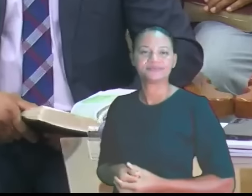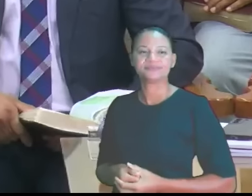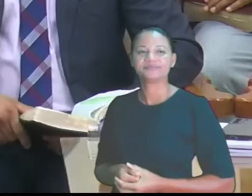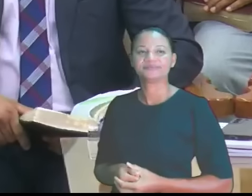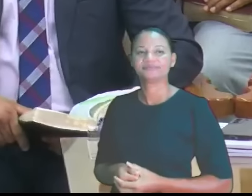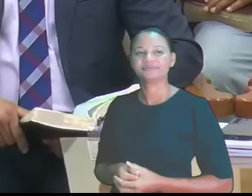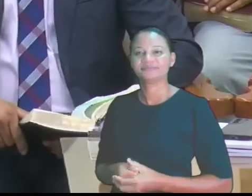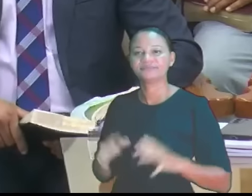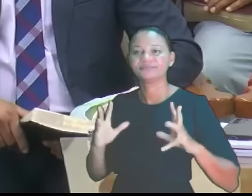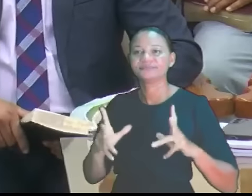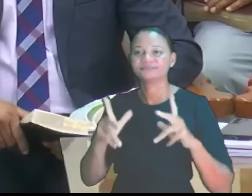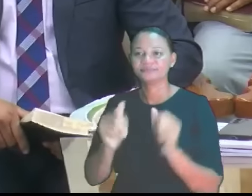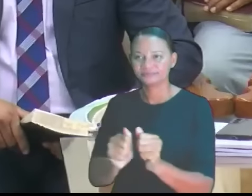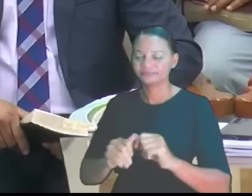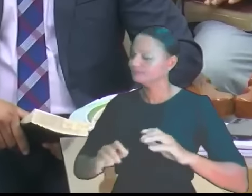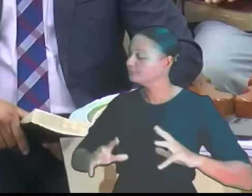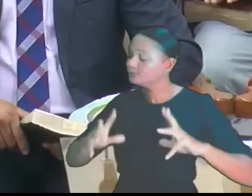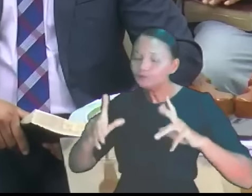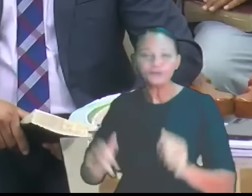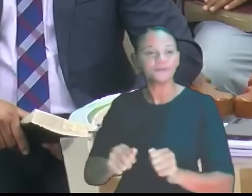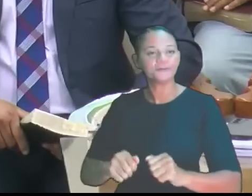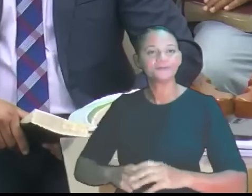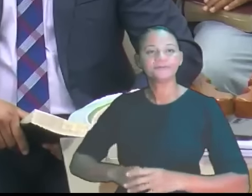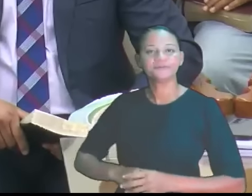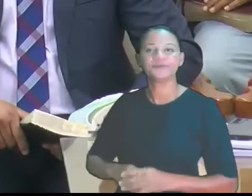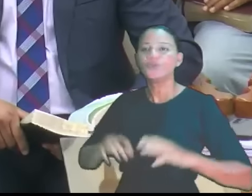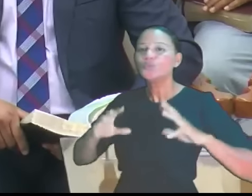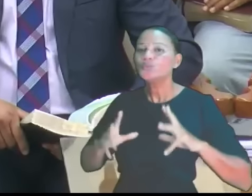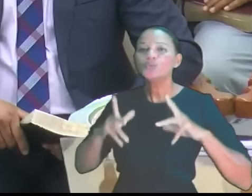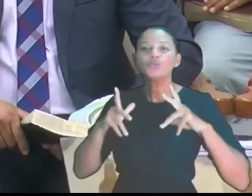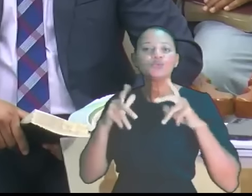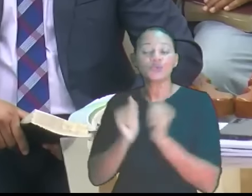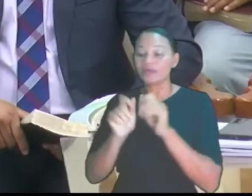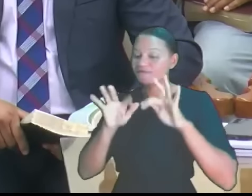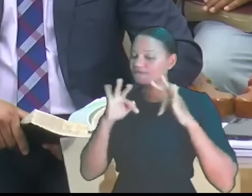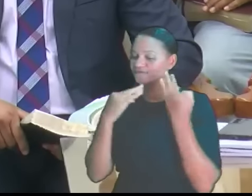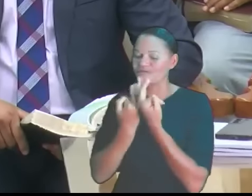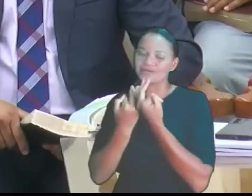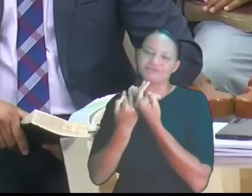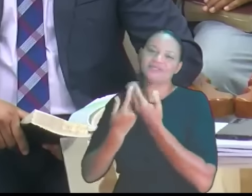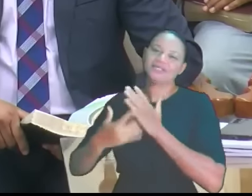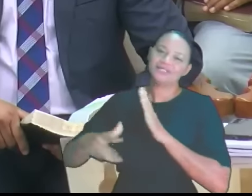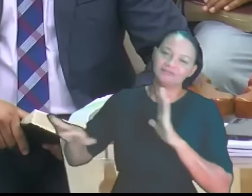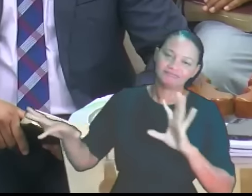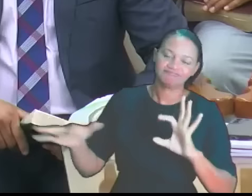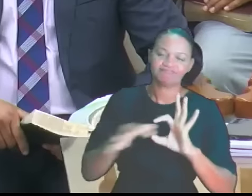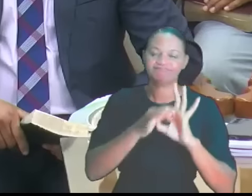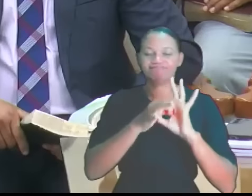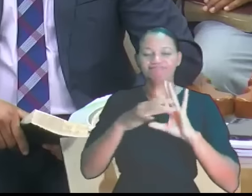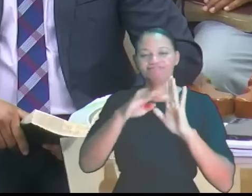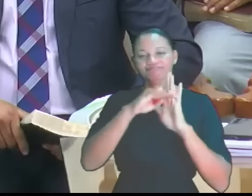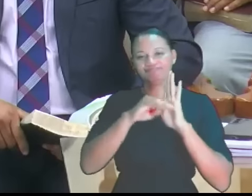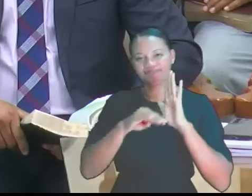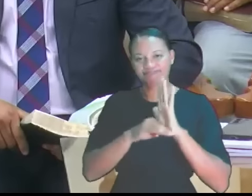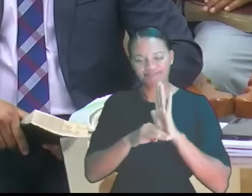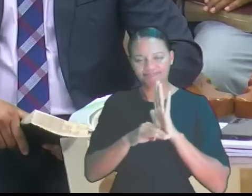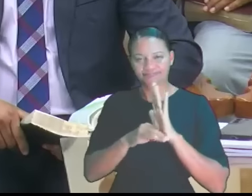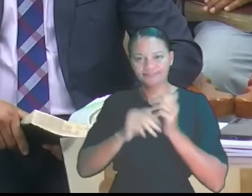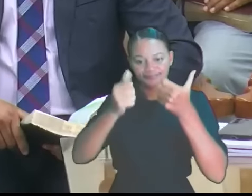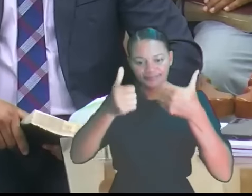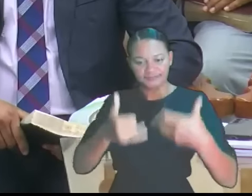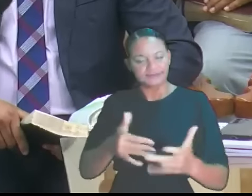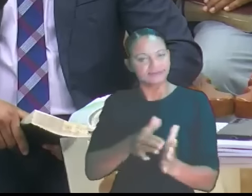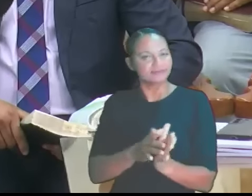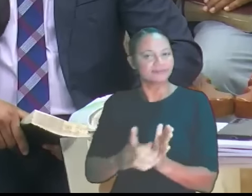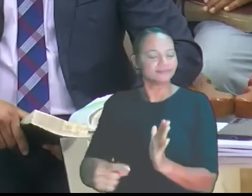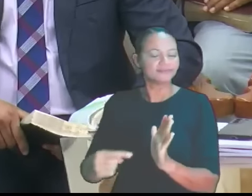Todas. Todas. Todas as famílias estão incluídas nesse negócio. E diz a Bíblia que Deus